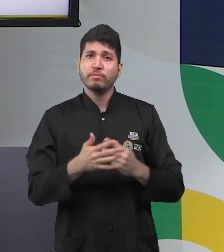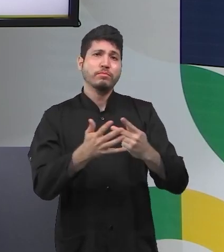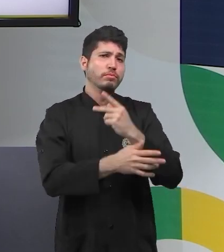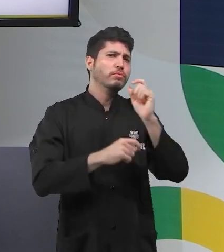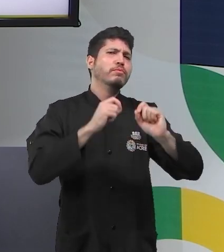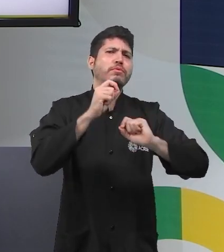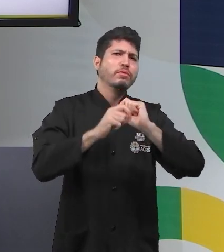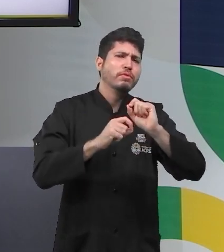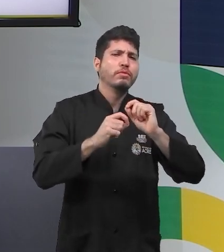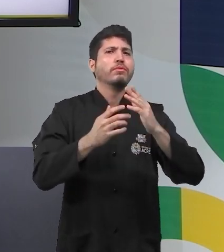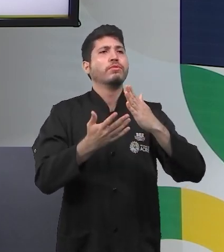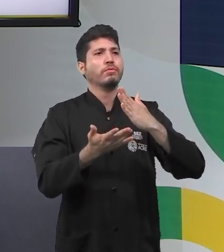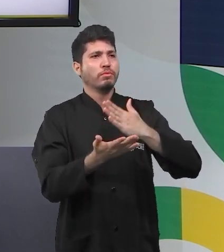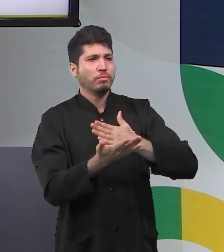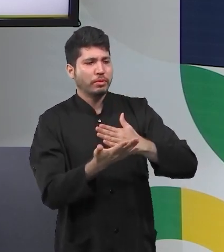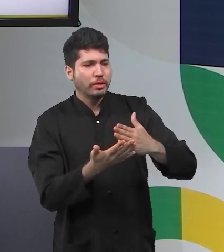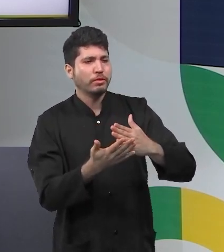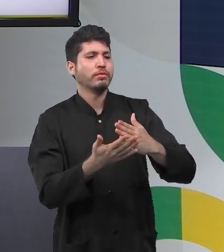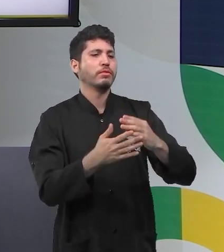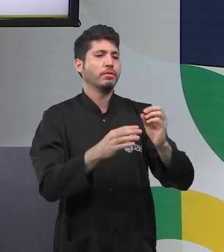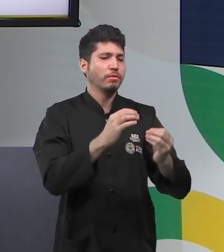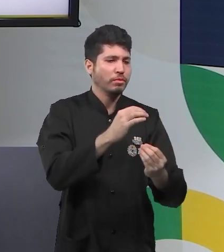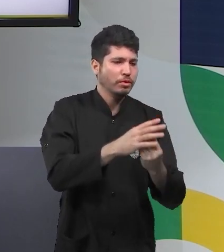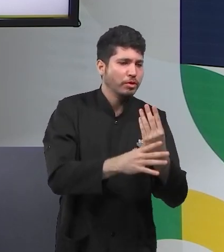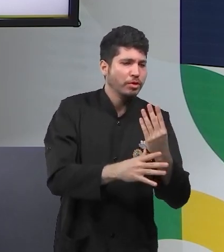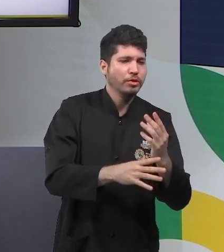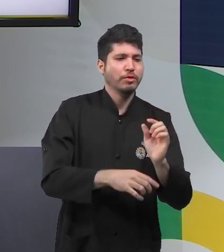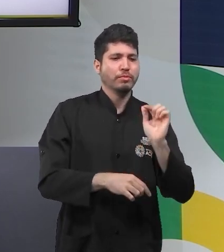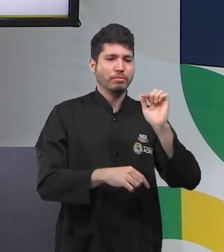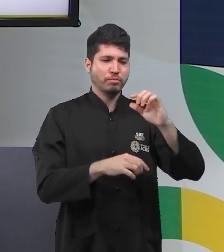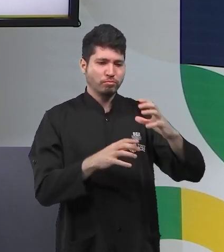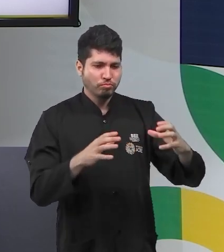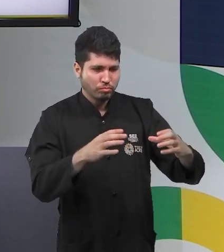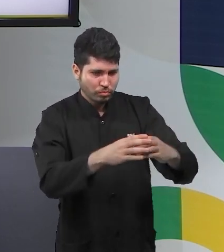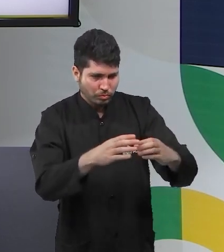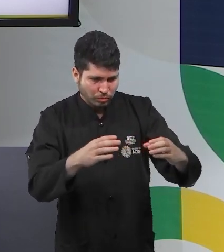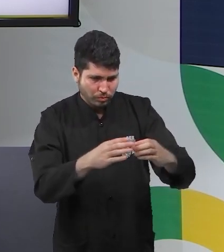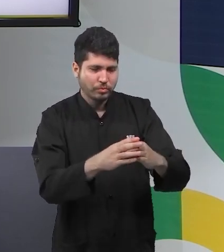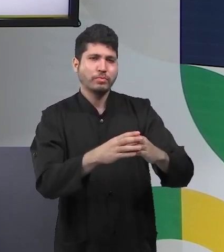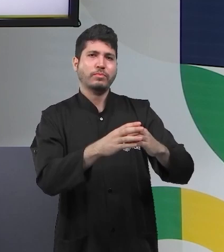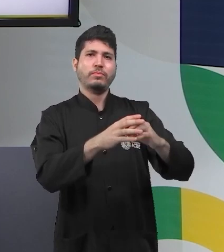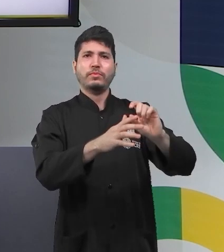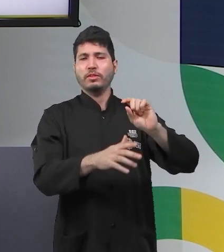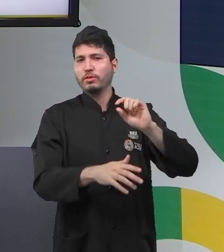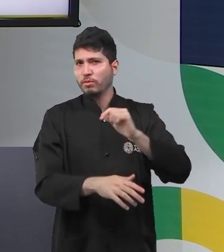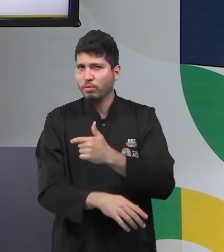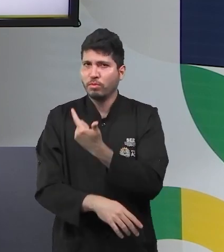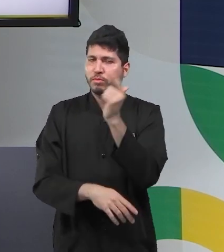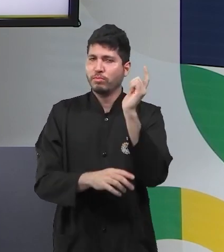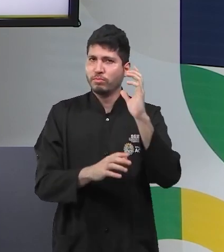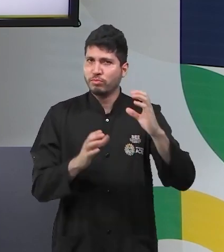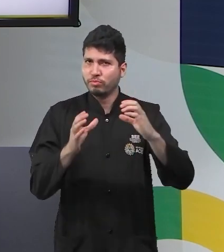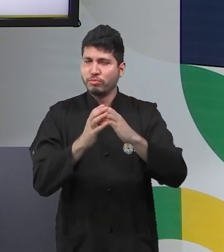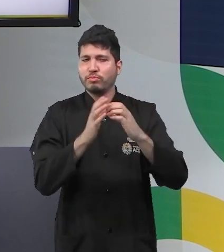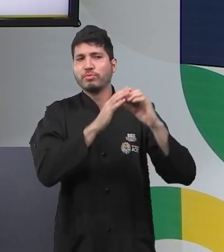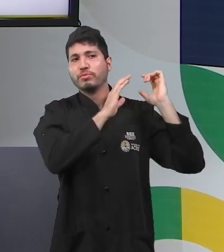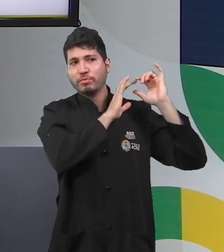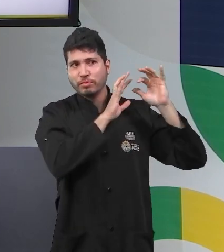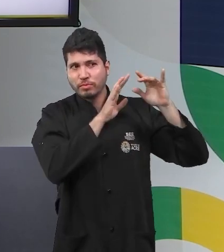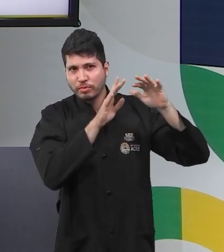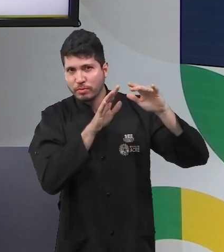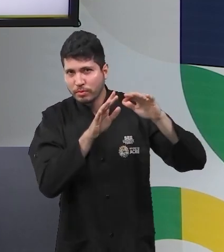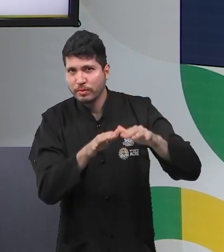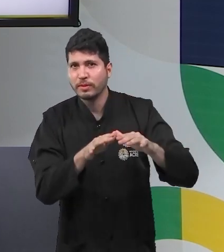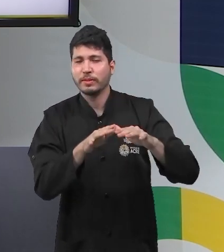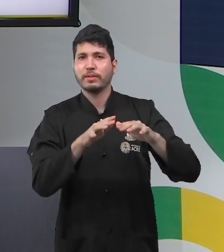foi a subjugação, a inferiorização de determinadas práticas, de determinada cultura de determinados povos em relação a outros.